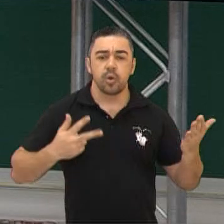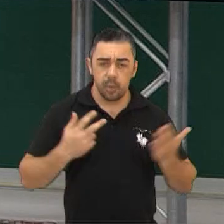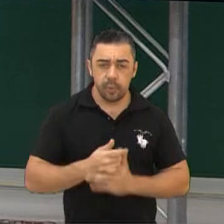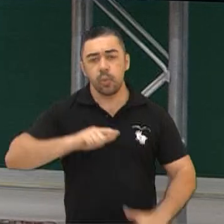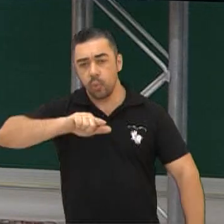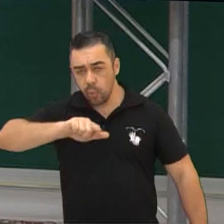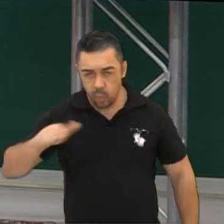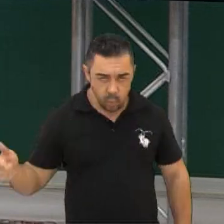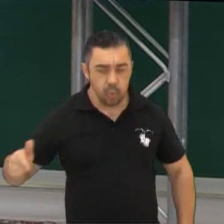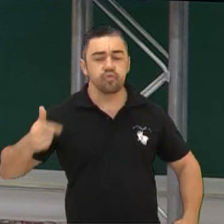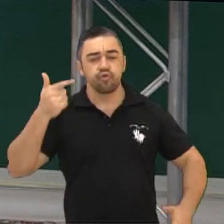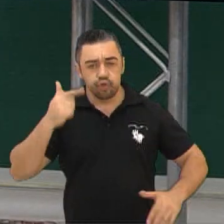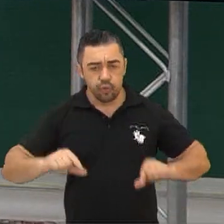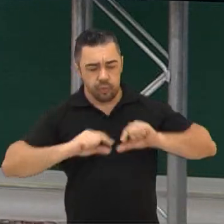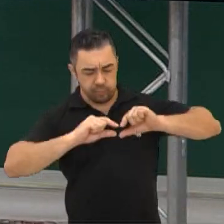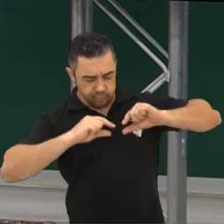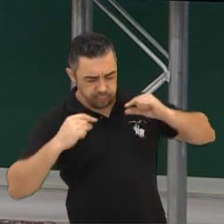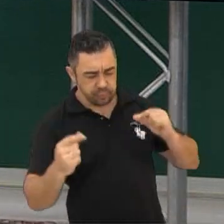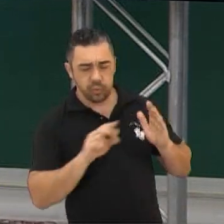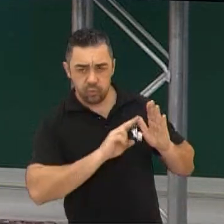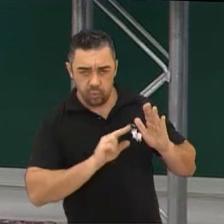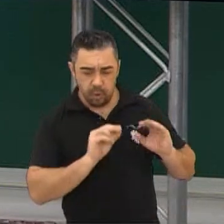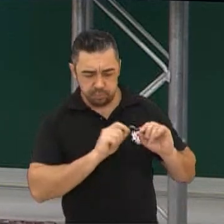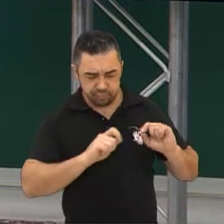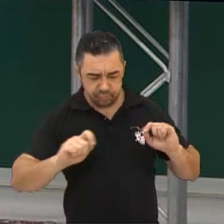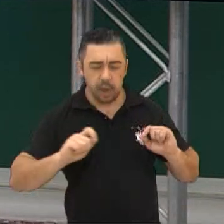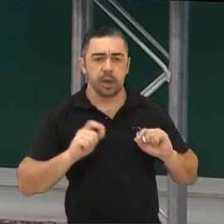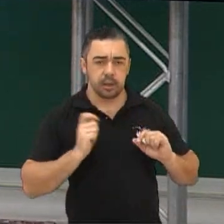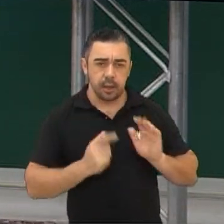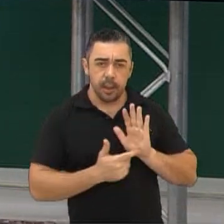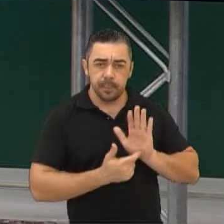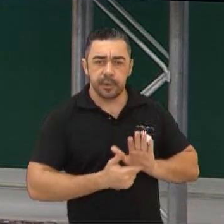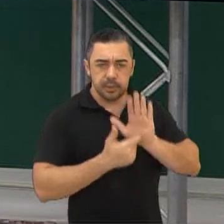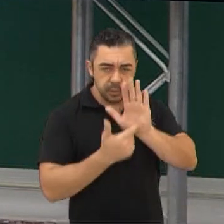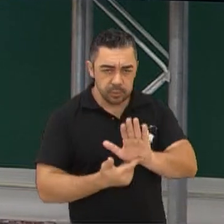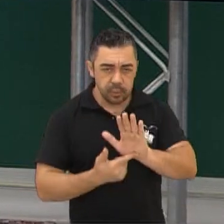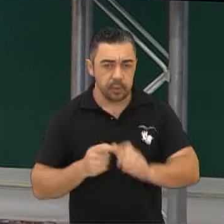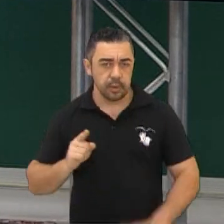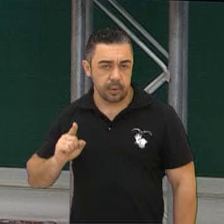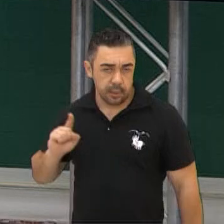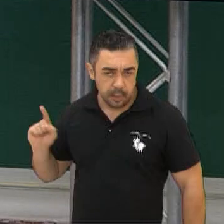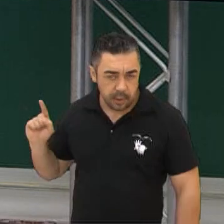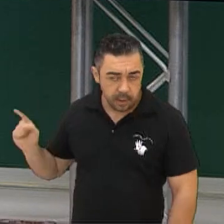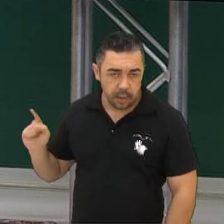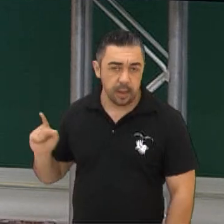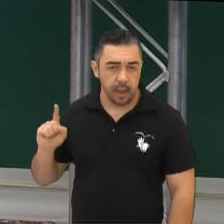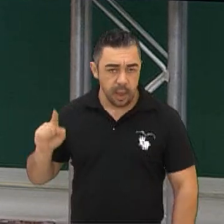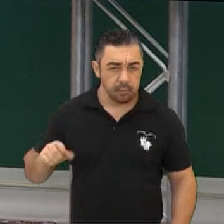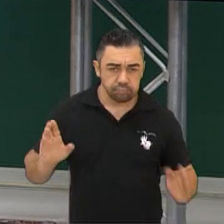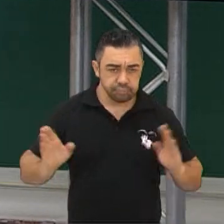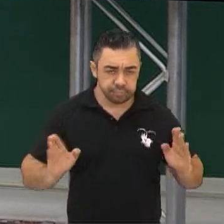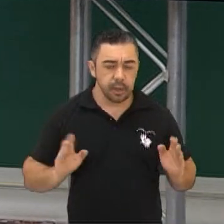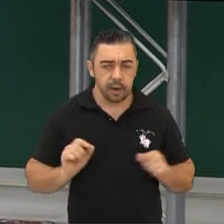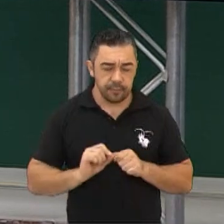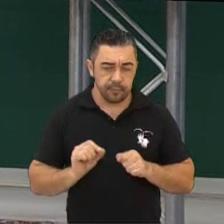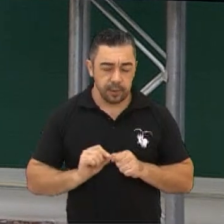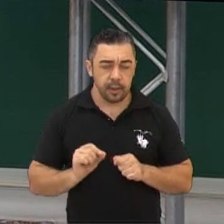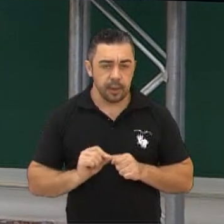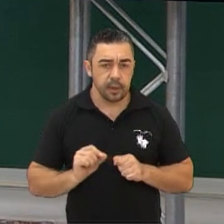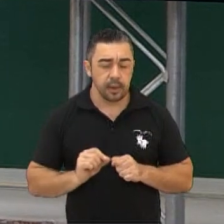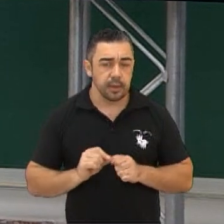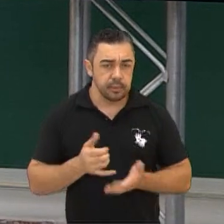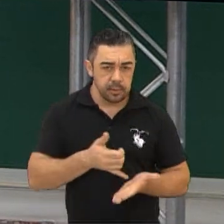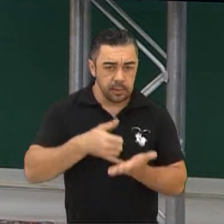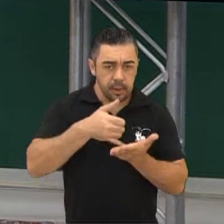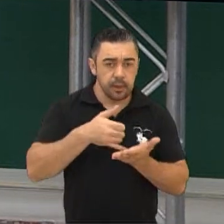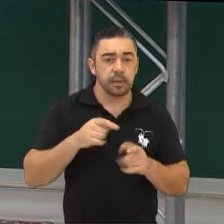urinol e colocou no lugar, no caso, né, e fez a exposição dessa obra. E nesse inteirinho que ele fez a obra, ele, inclusive